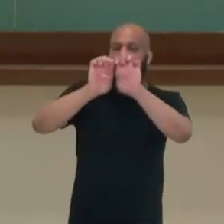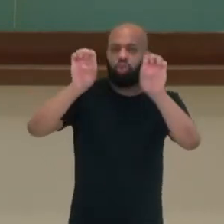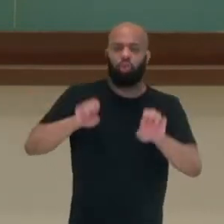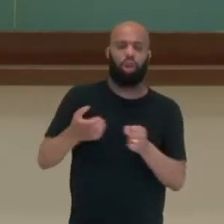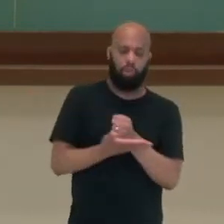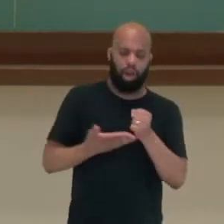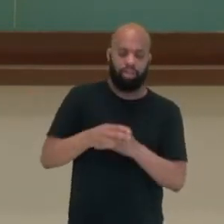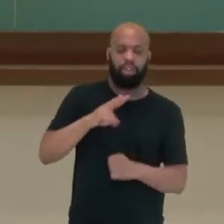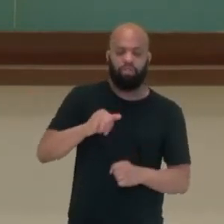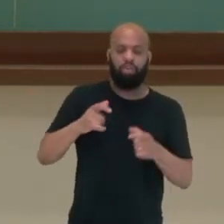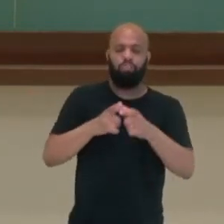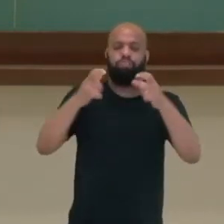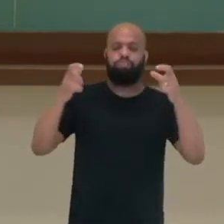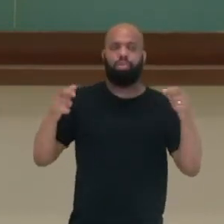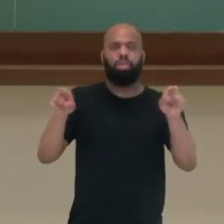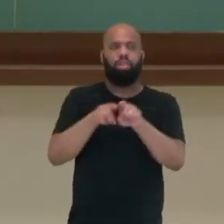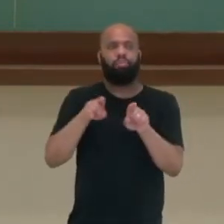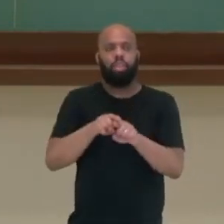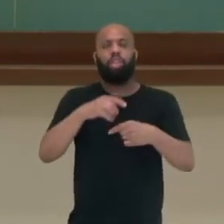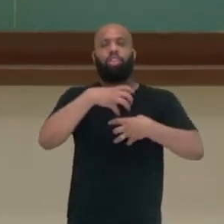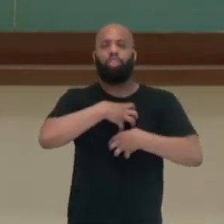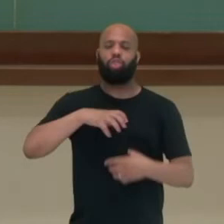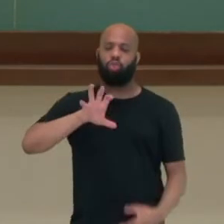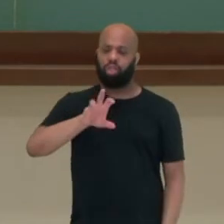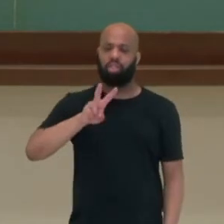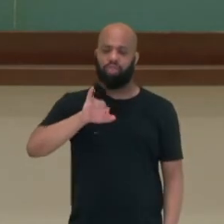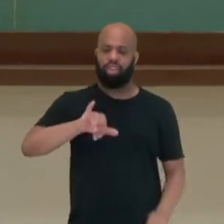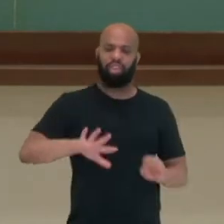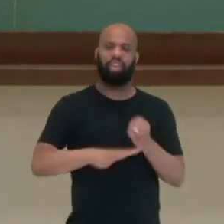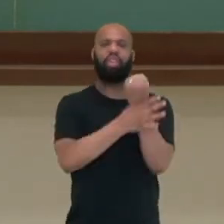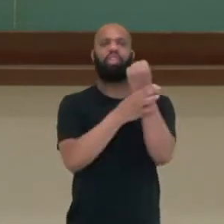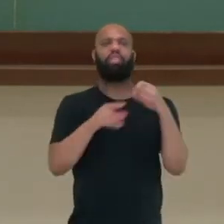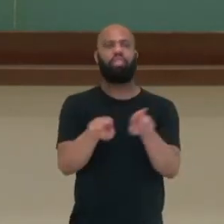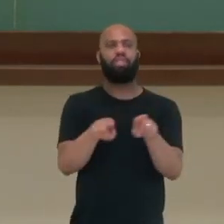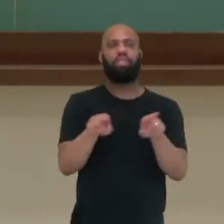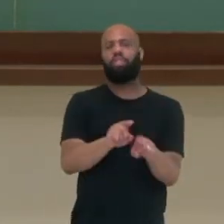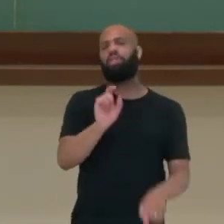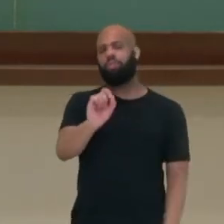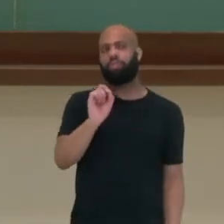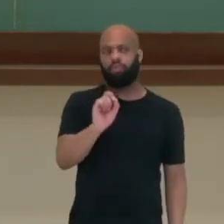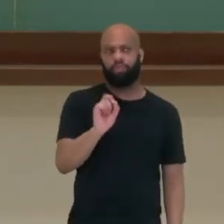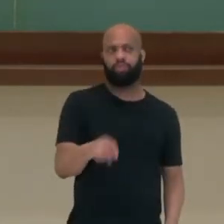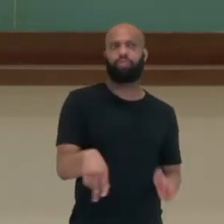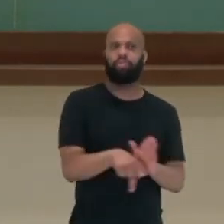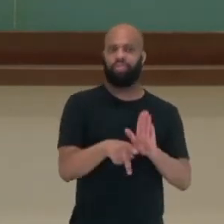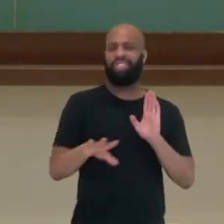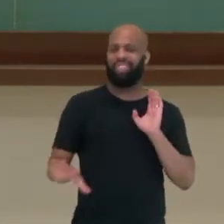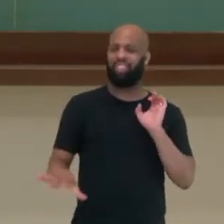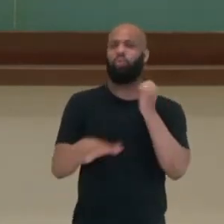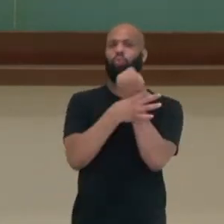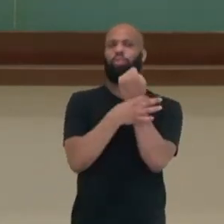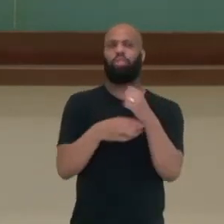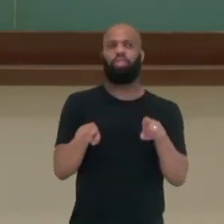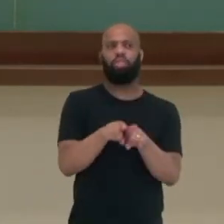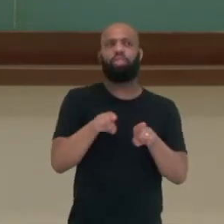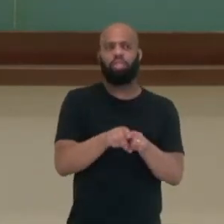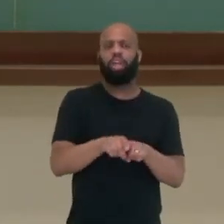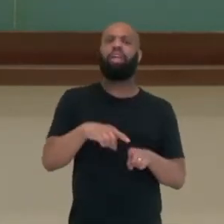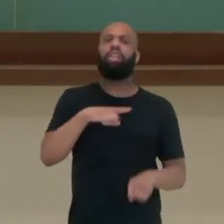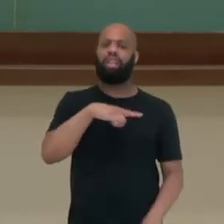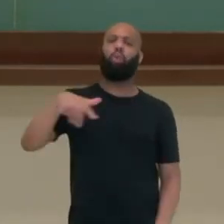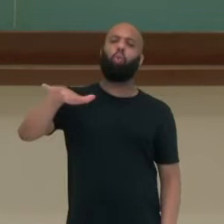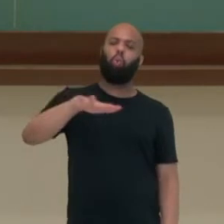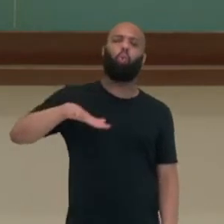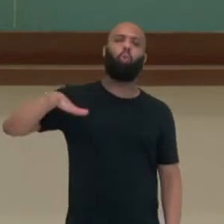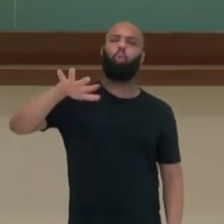vai aumentar para que possa garantir a segurança e o